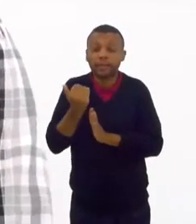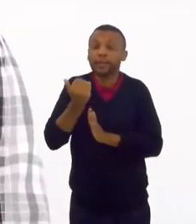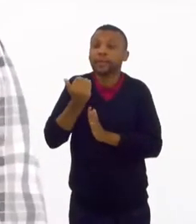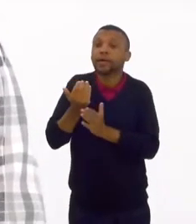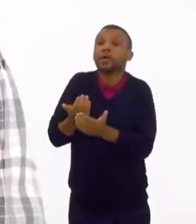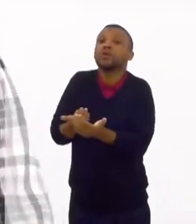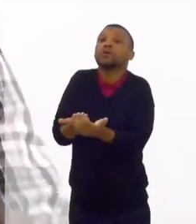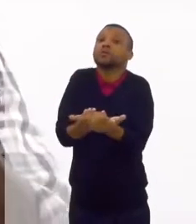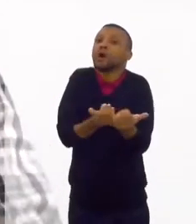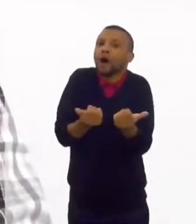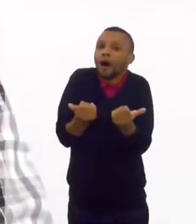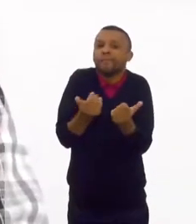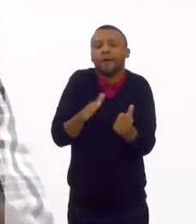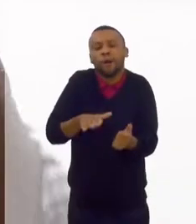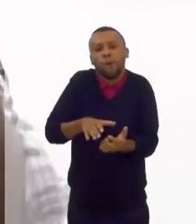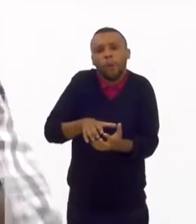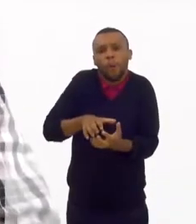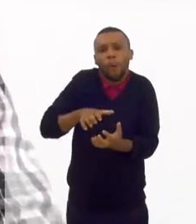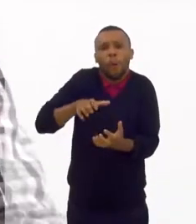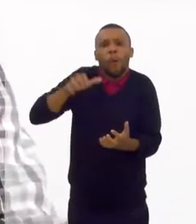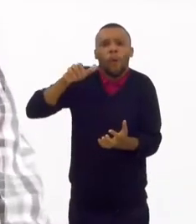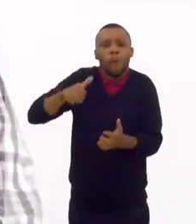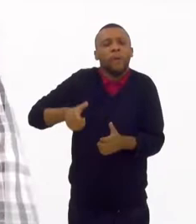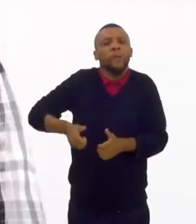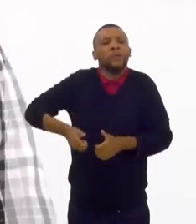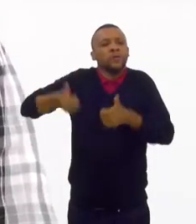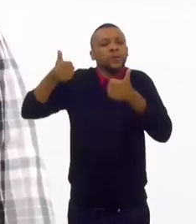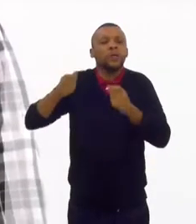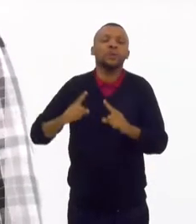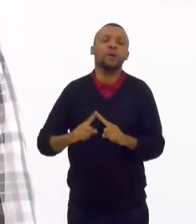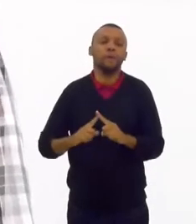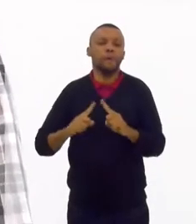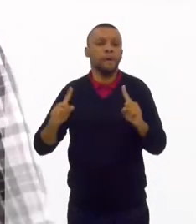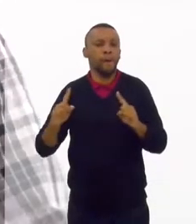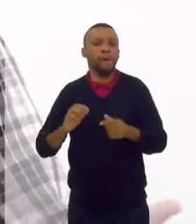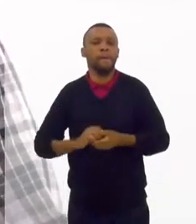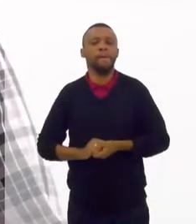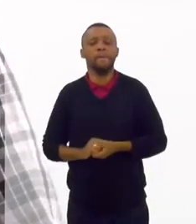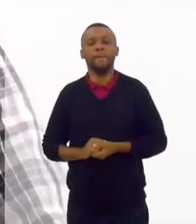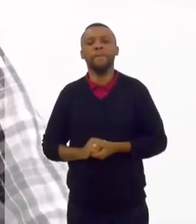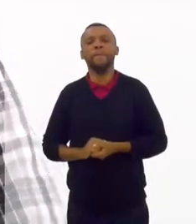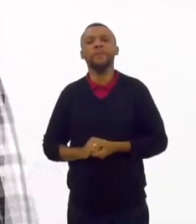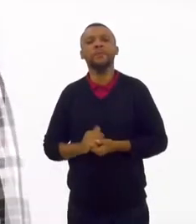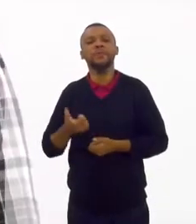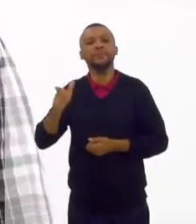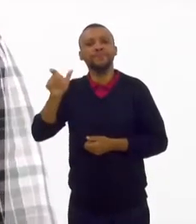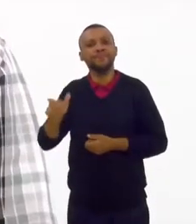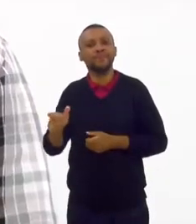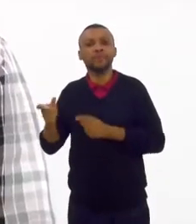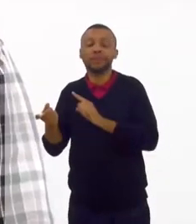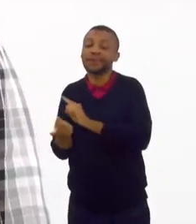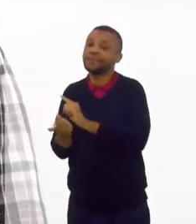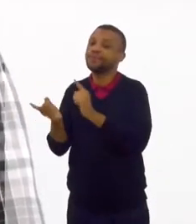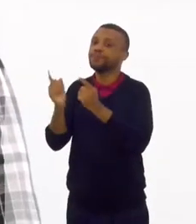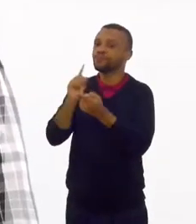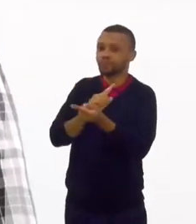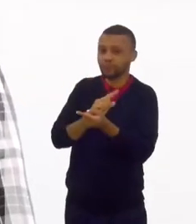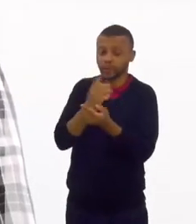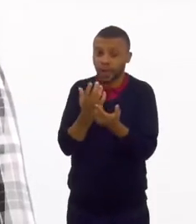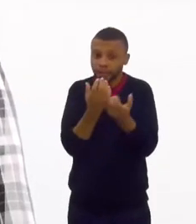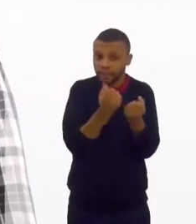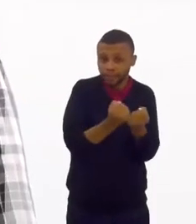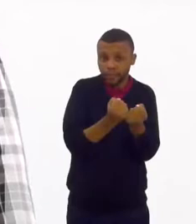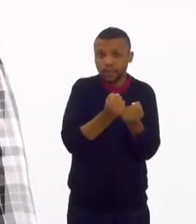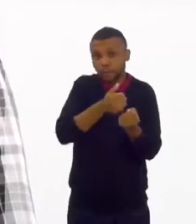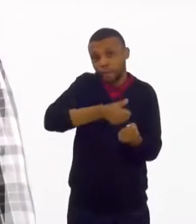é novo. Tudo certo. Que você começa novo, acho que vai ser coisa melhor. Mas, no caso, pessoas revertidas, tem pessoas revertidas hoje que